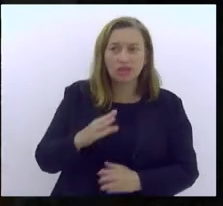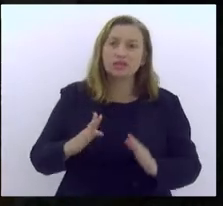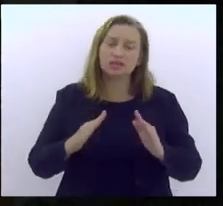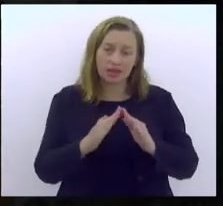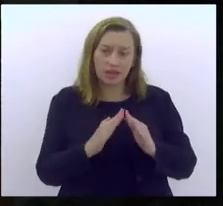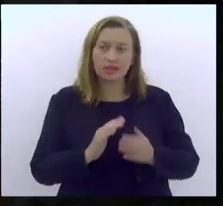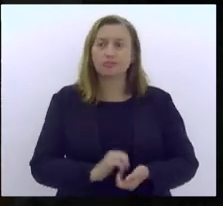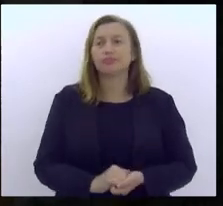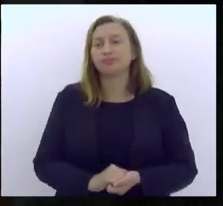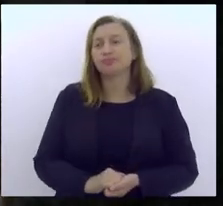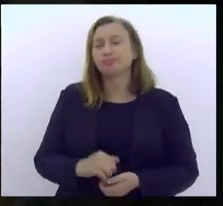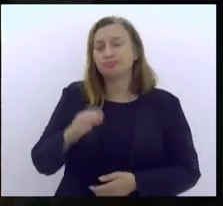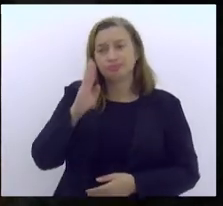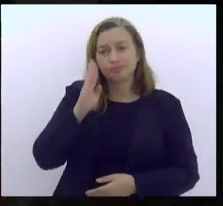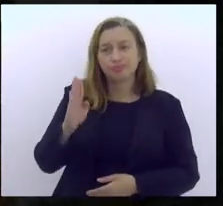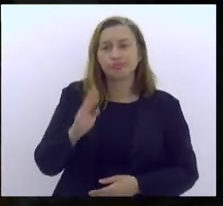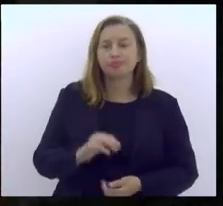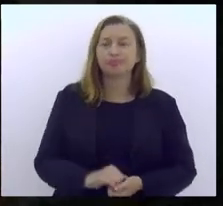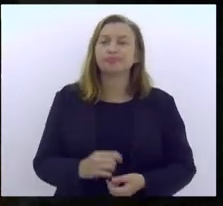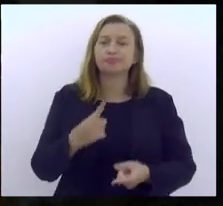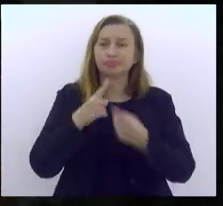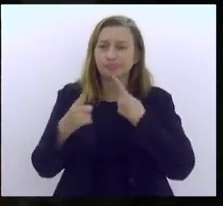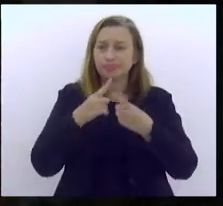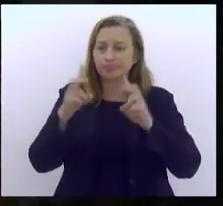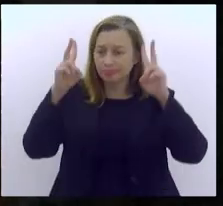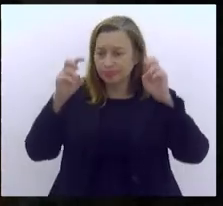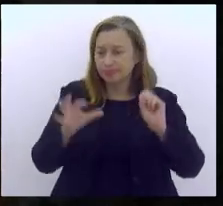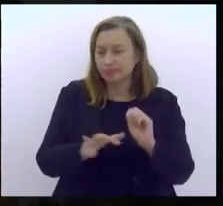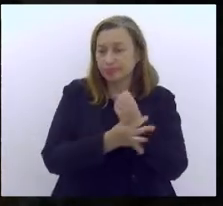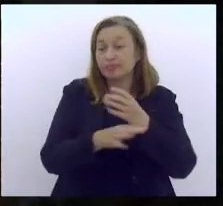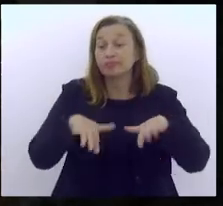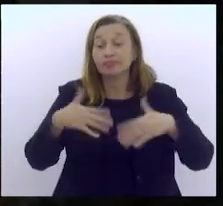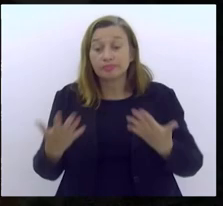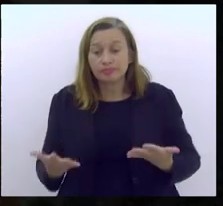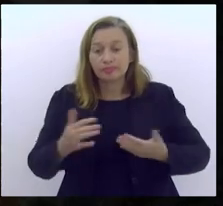casa, principalmente que a gente está aqui discutindo o tema de segurança. Então,